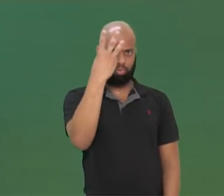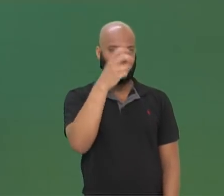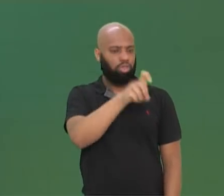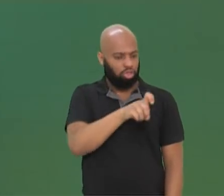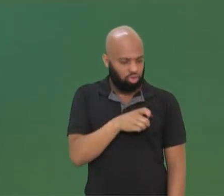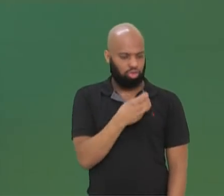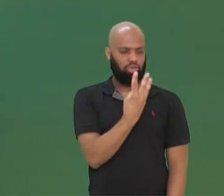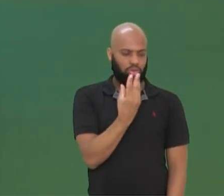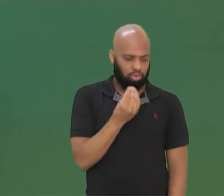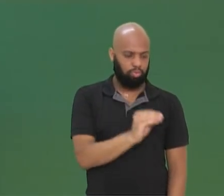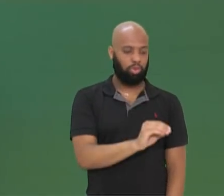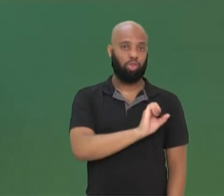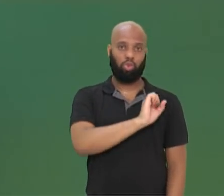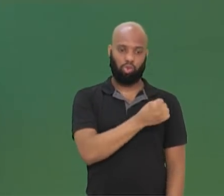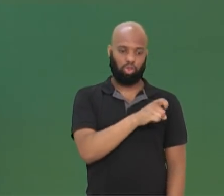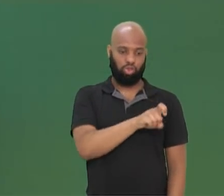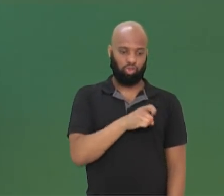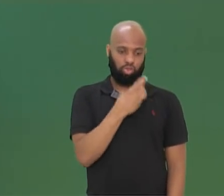cubo.